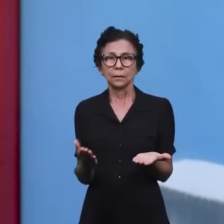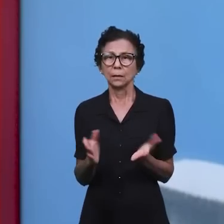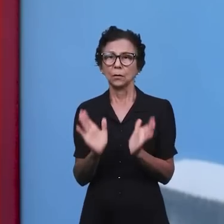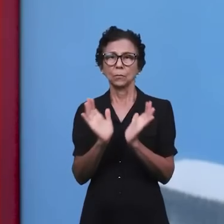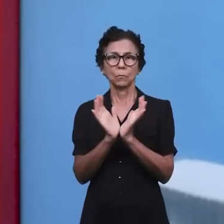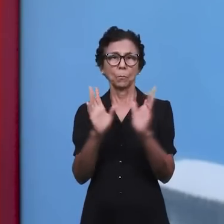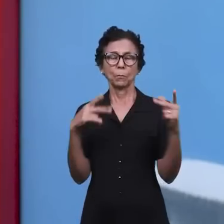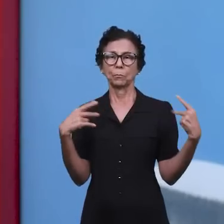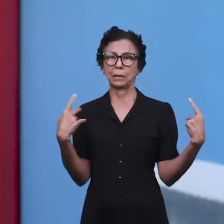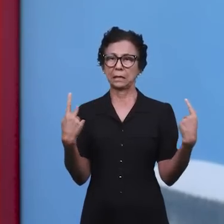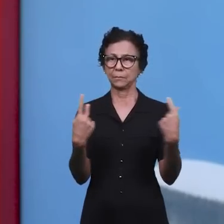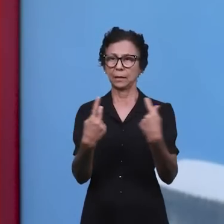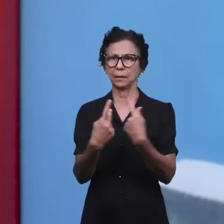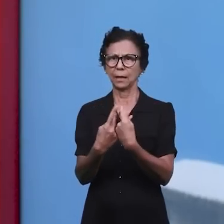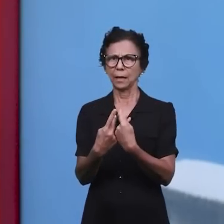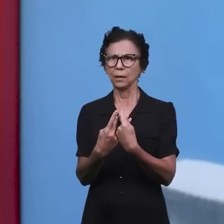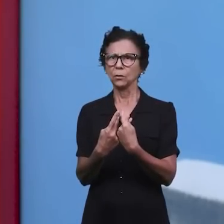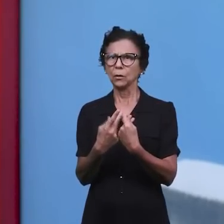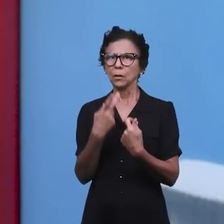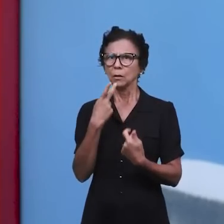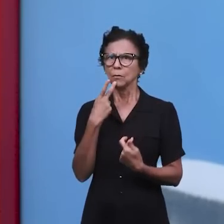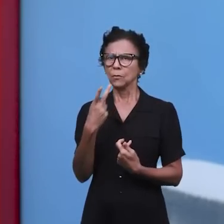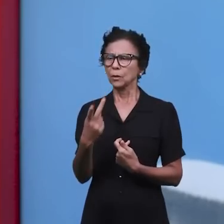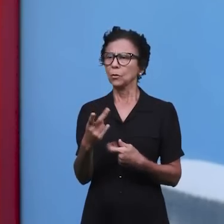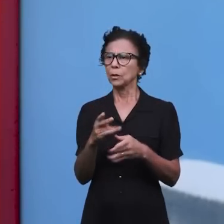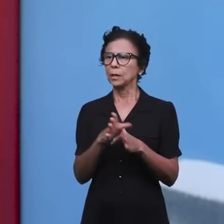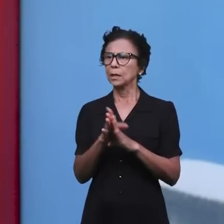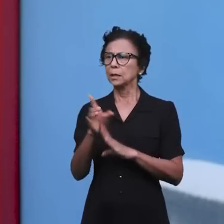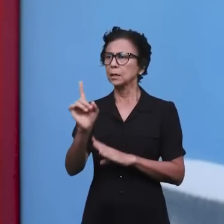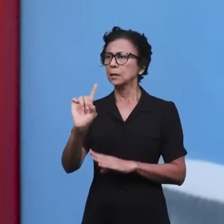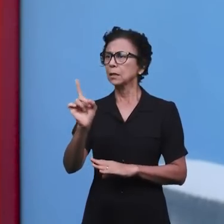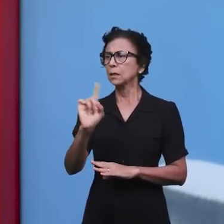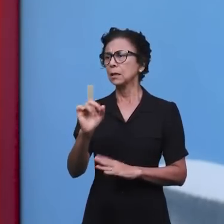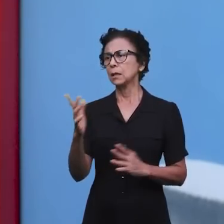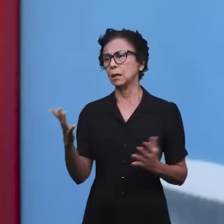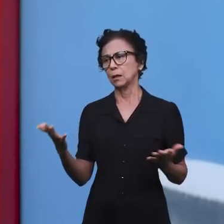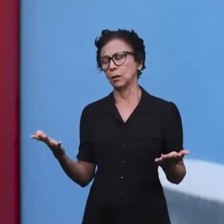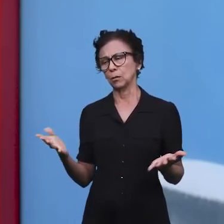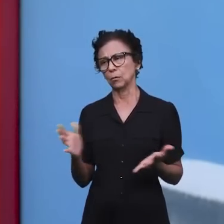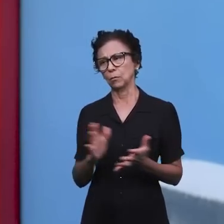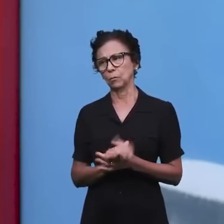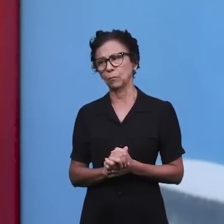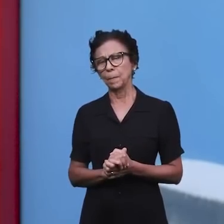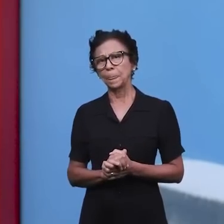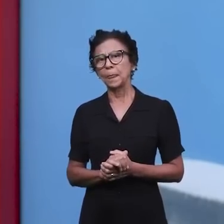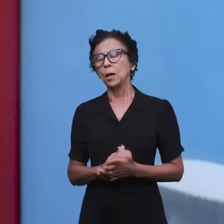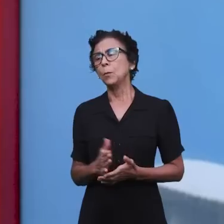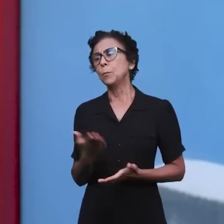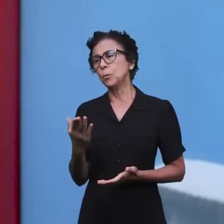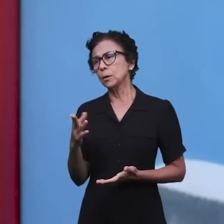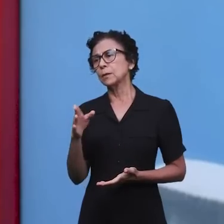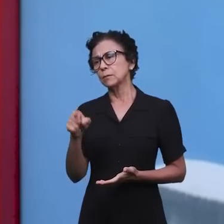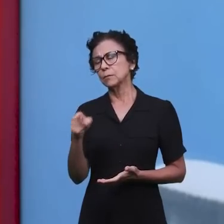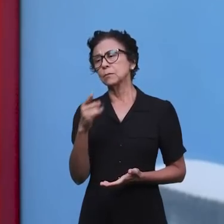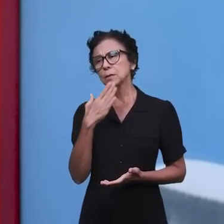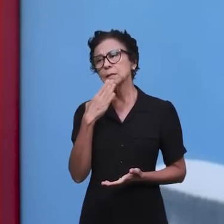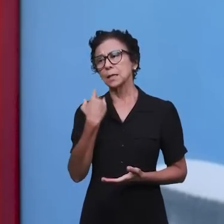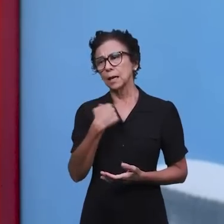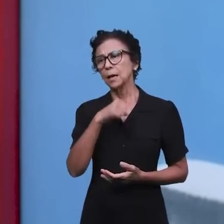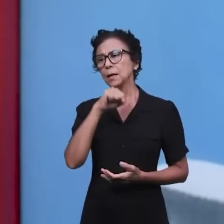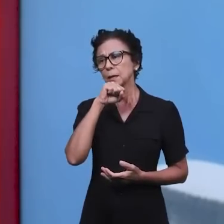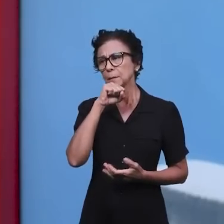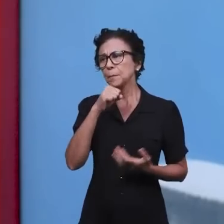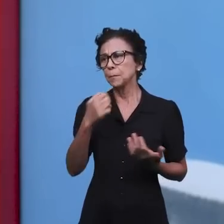de nossos filhos, porque isso é muito mais do que um filho e um pai. Isso é uma bênção. O teu filho merece uma bênção,